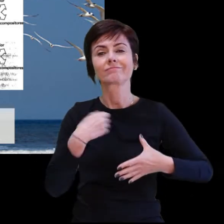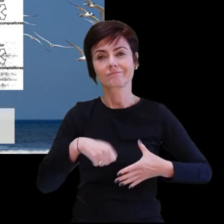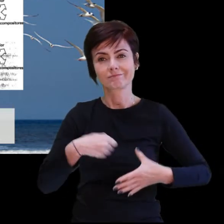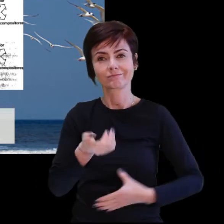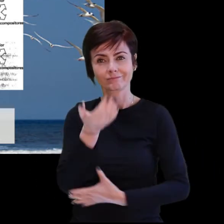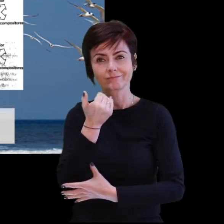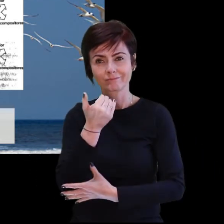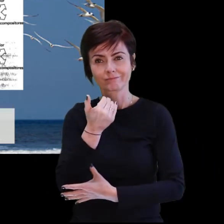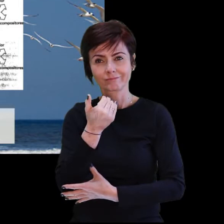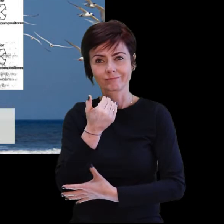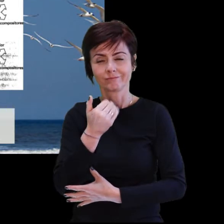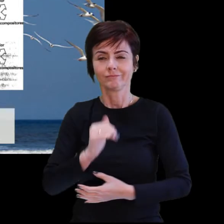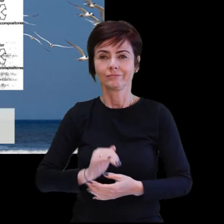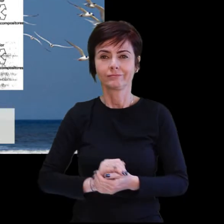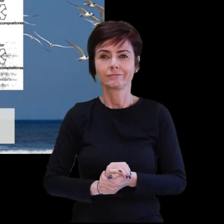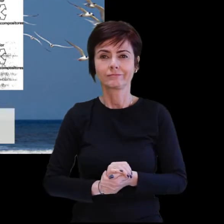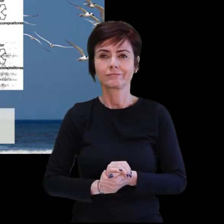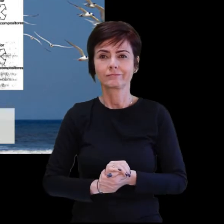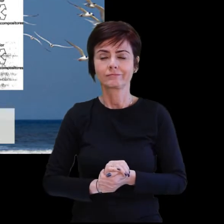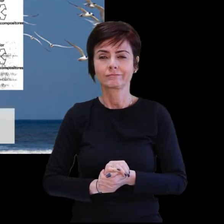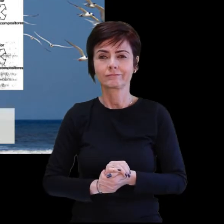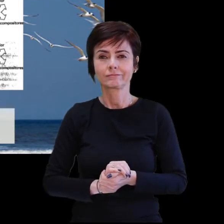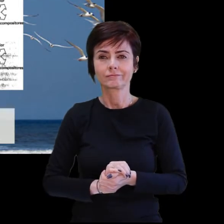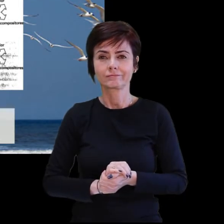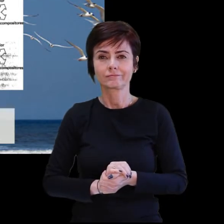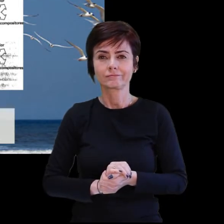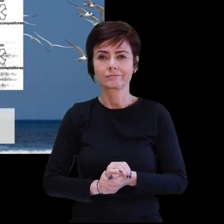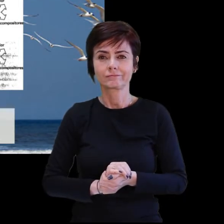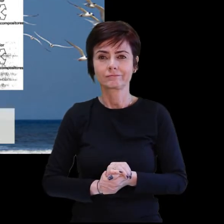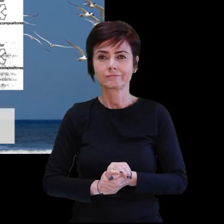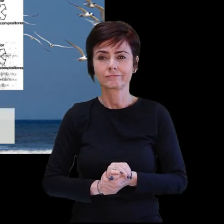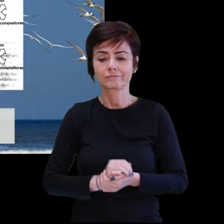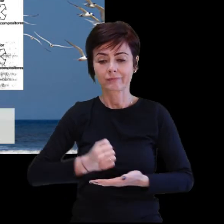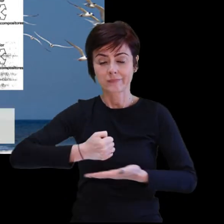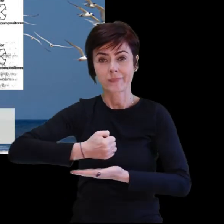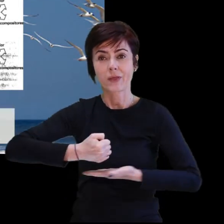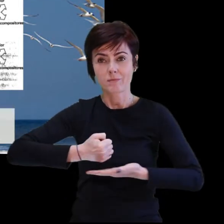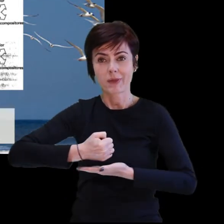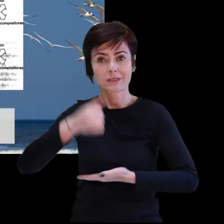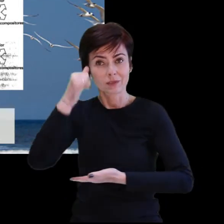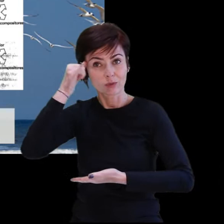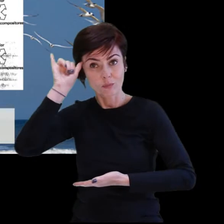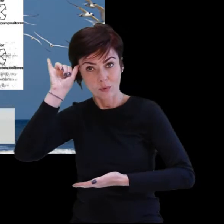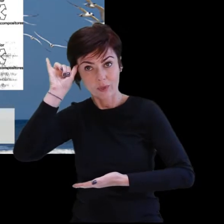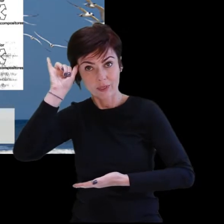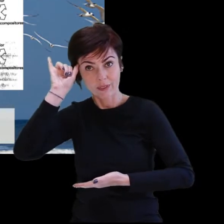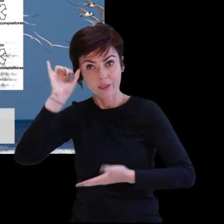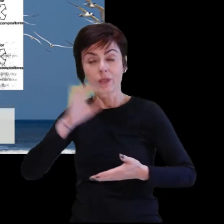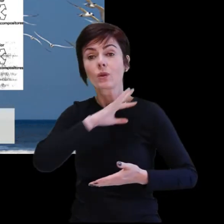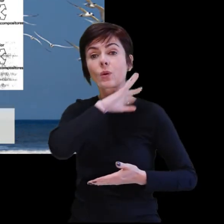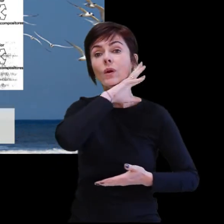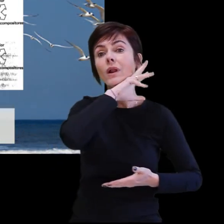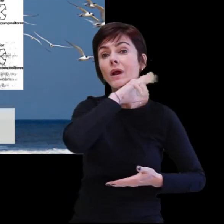esse animal que cresce rapidamente porque consome na base da pirâmide, né?